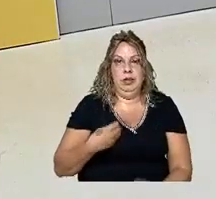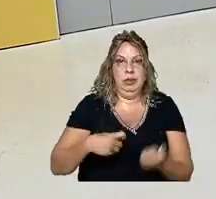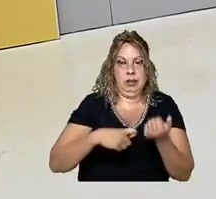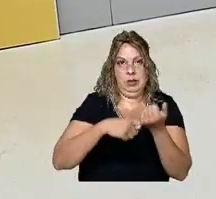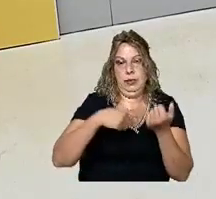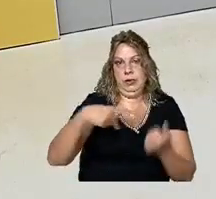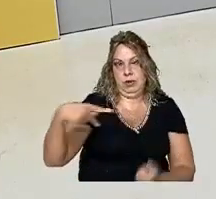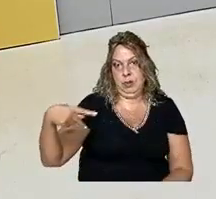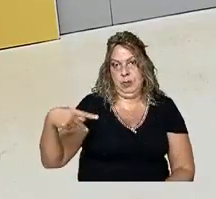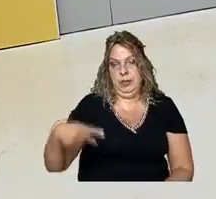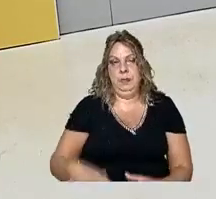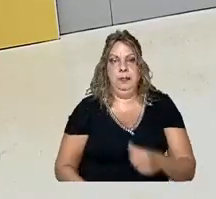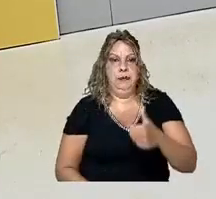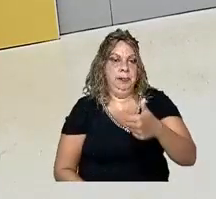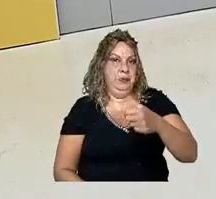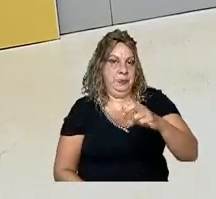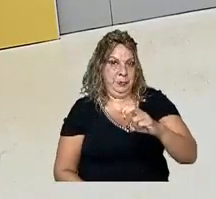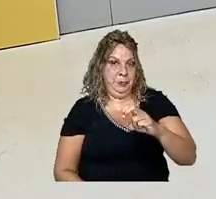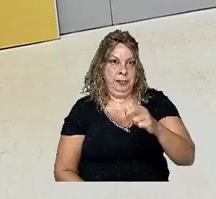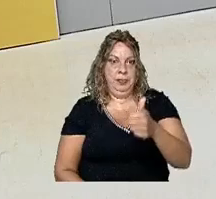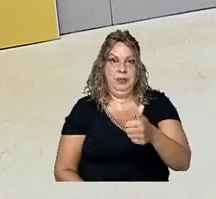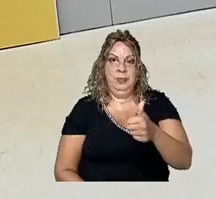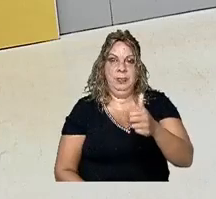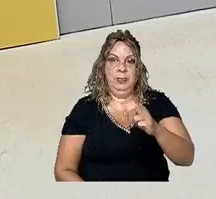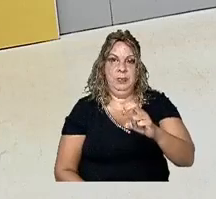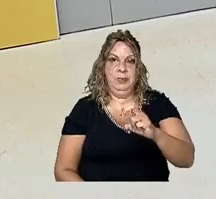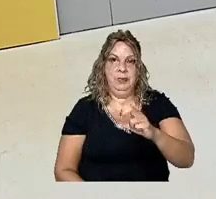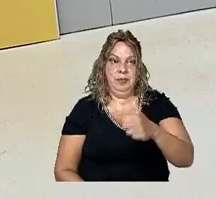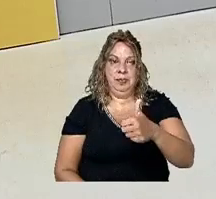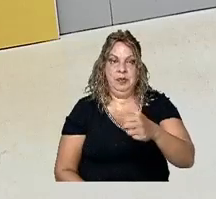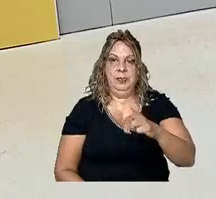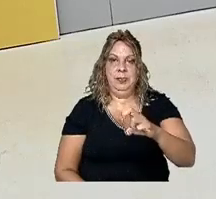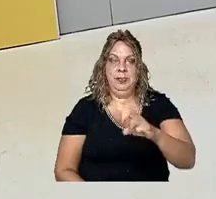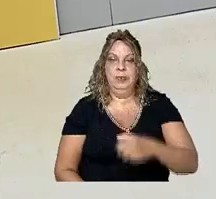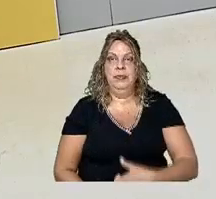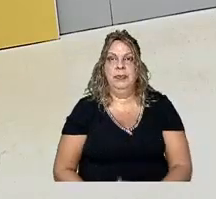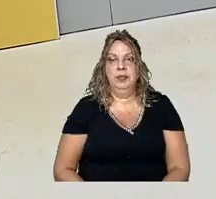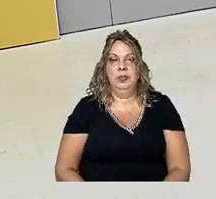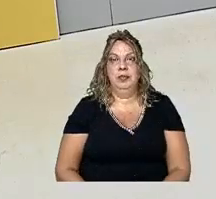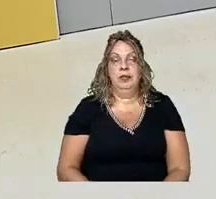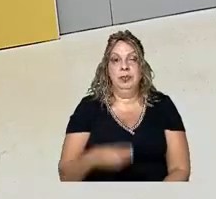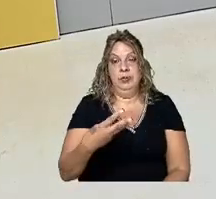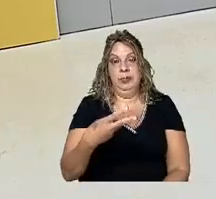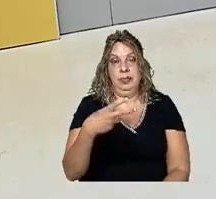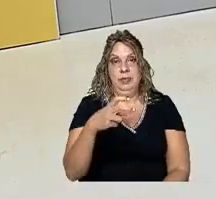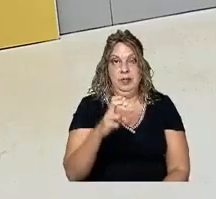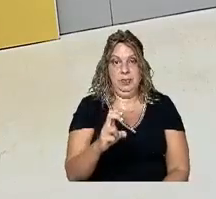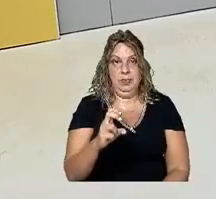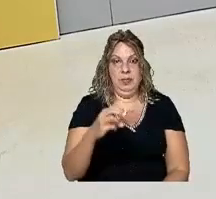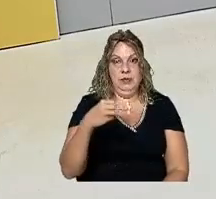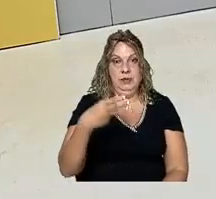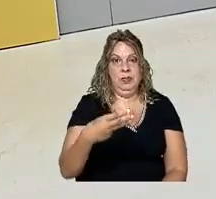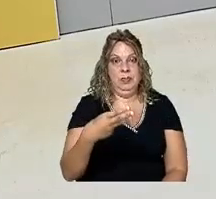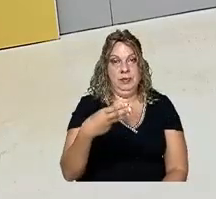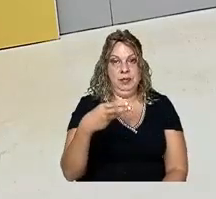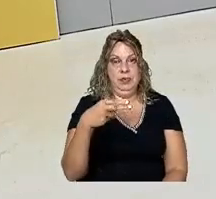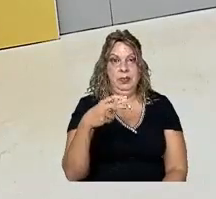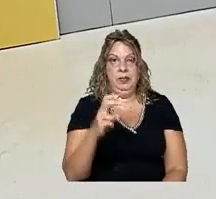15, 15, 15, 15. Tem o 15 para marcar, tem também a bolinha de número 35,